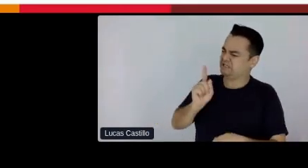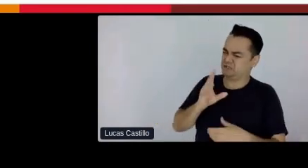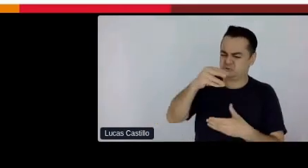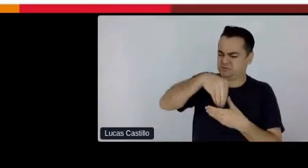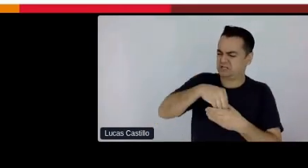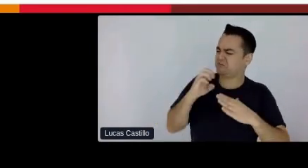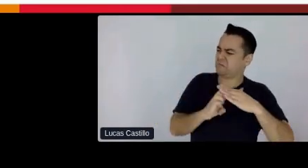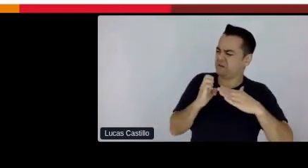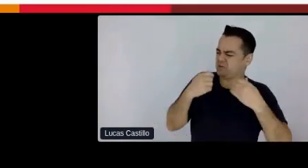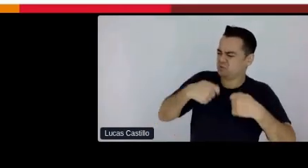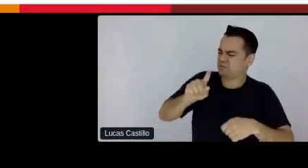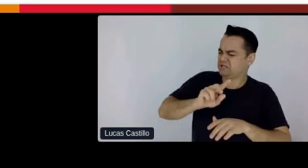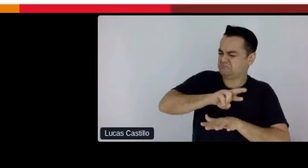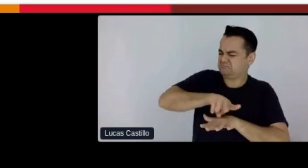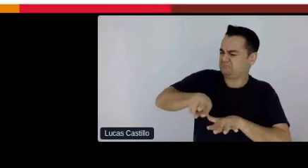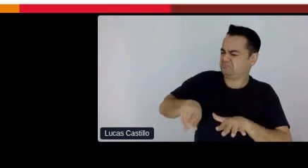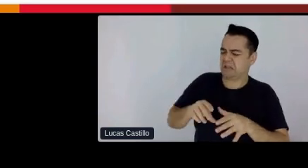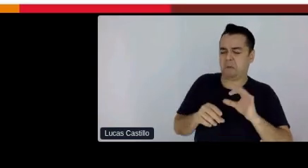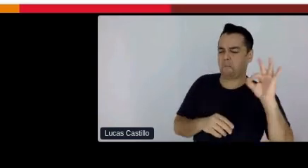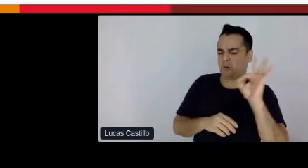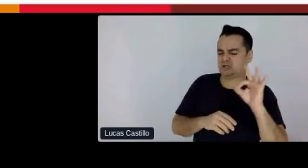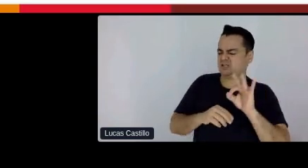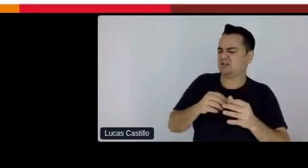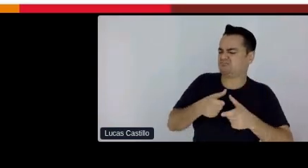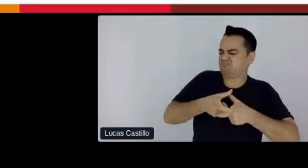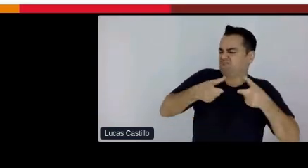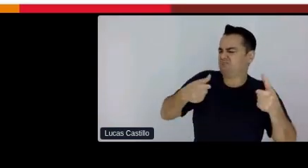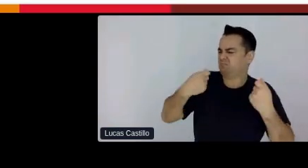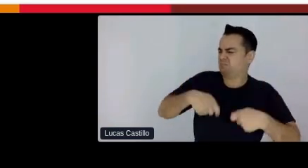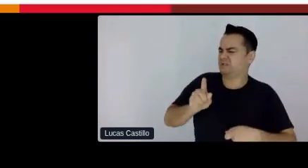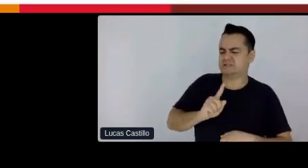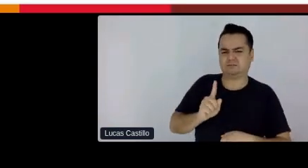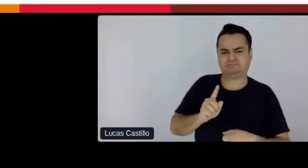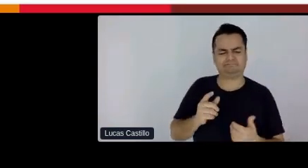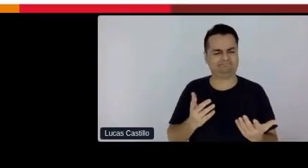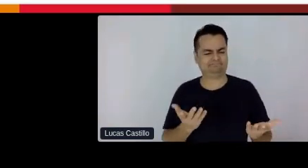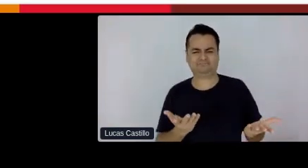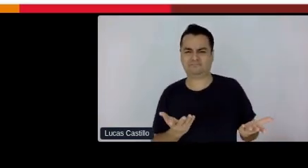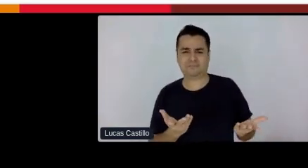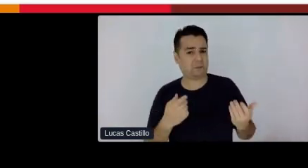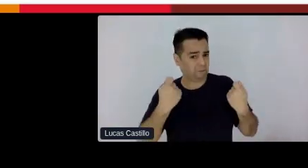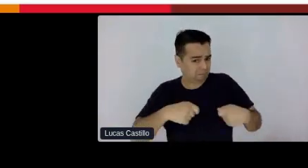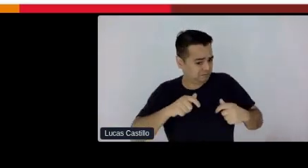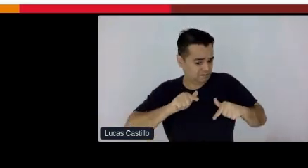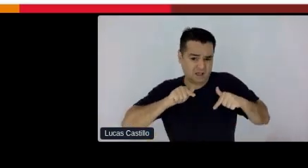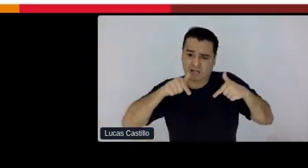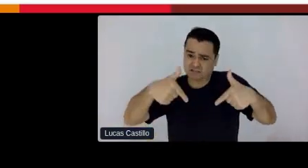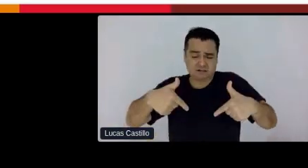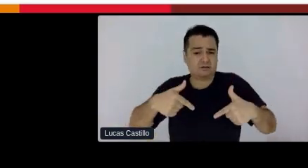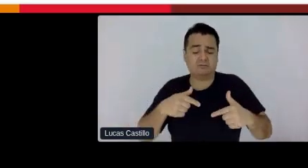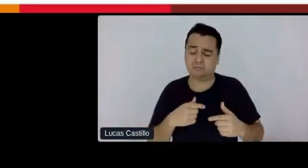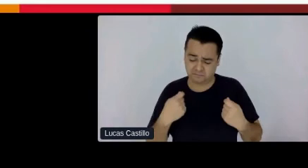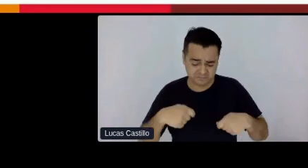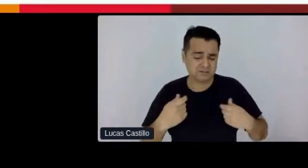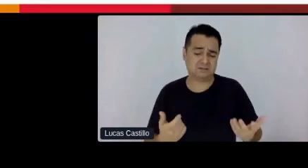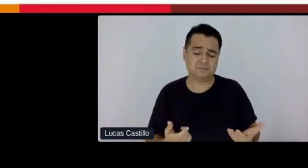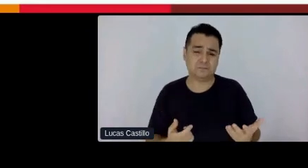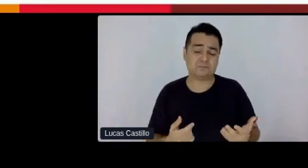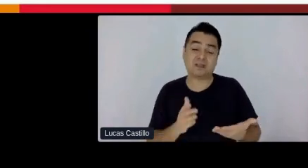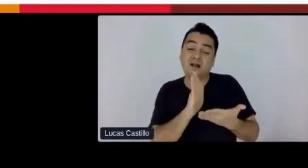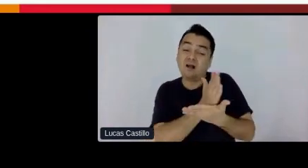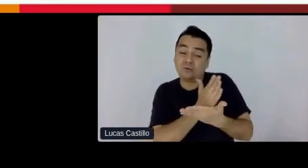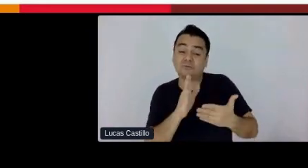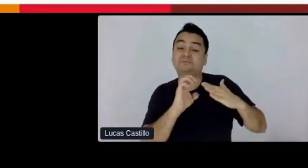empresa, mas uma empresa que ela está preocupada em aumentar a diversidade, ela tem que se preocupar com ações afirmativas. E eu vejo que muitas pessoas